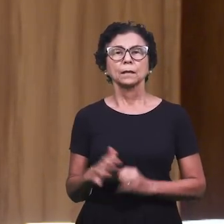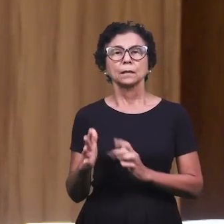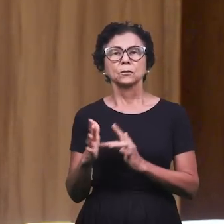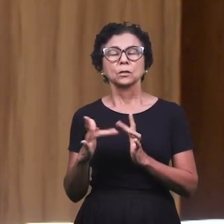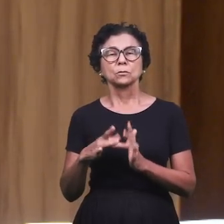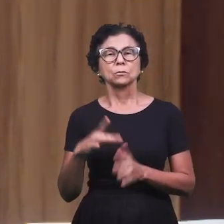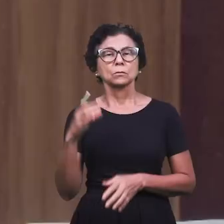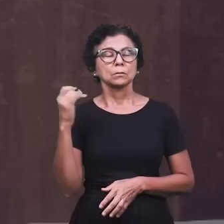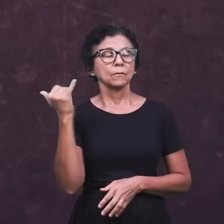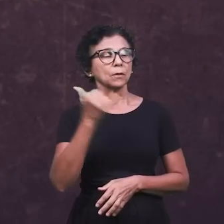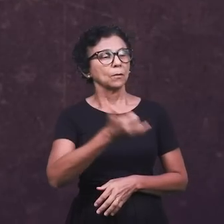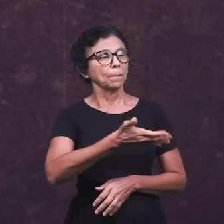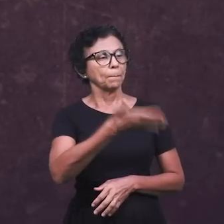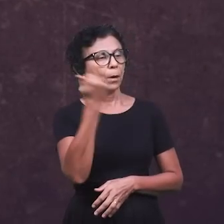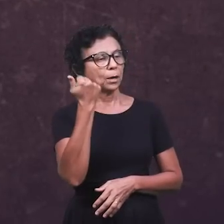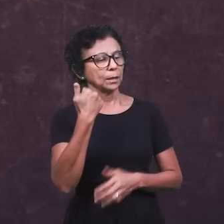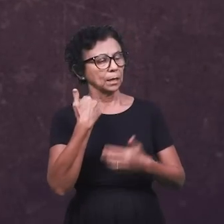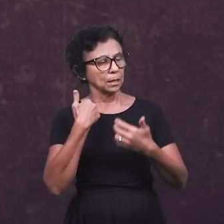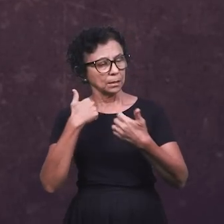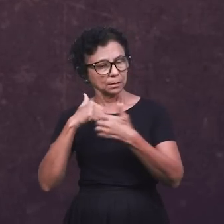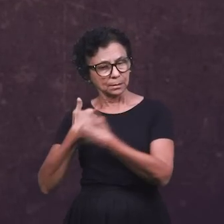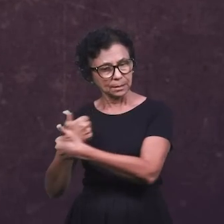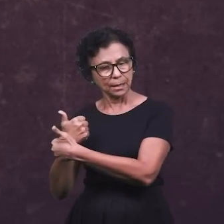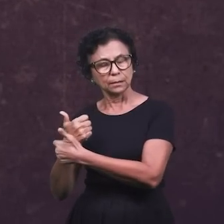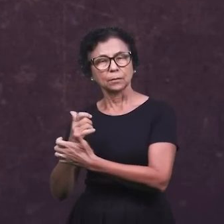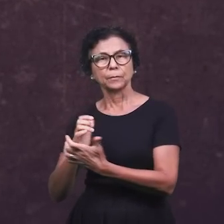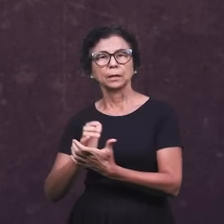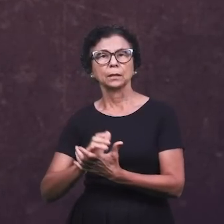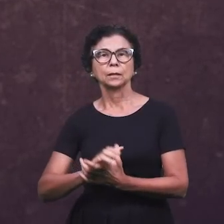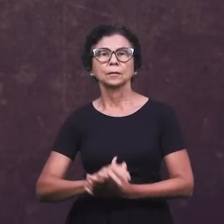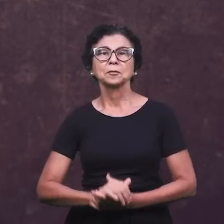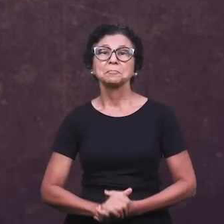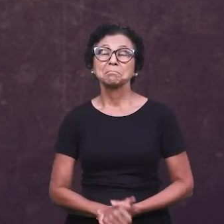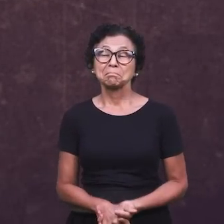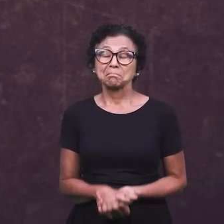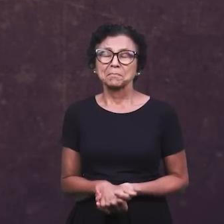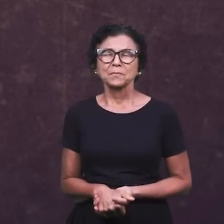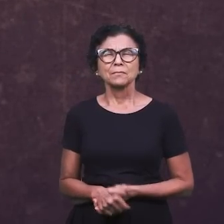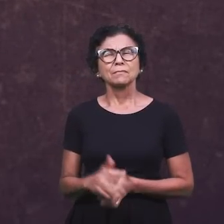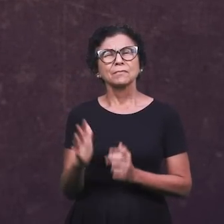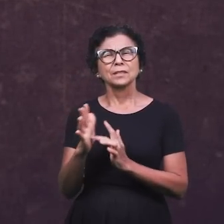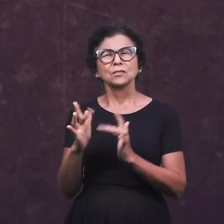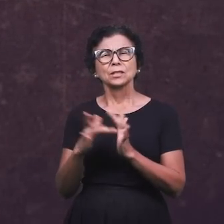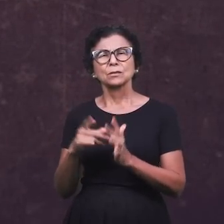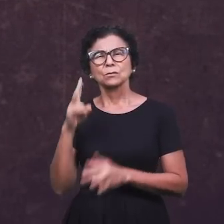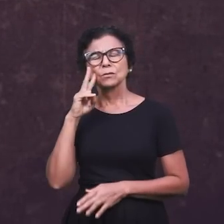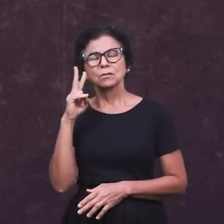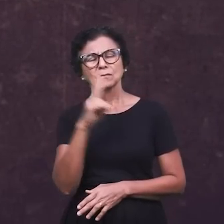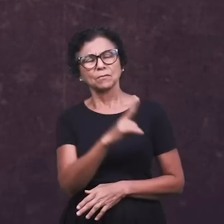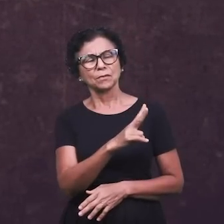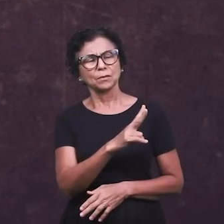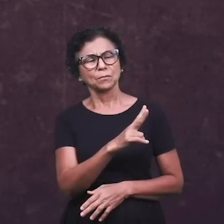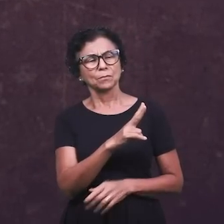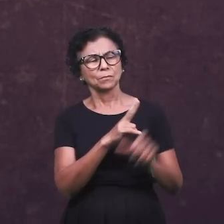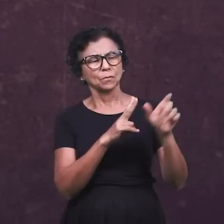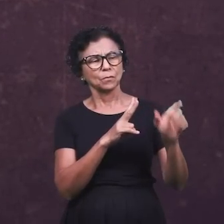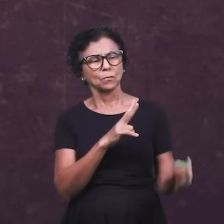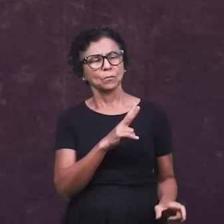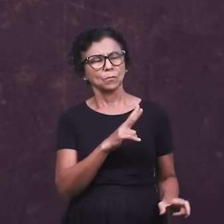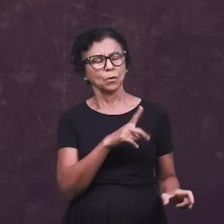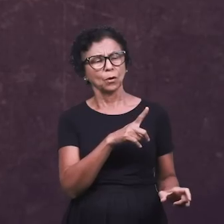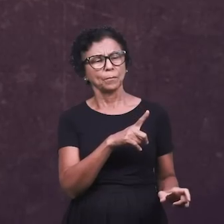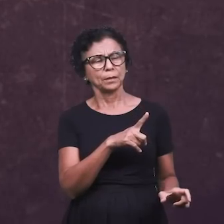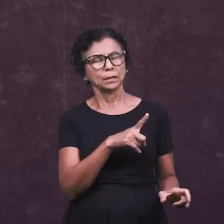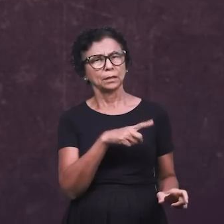9:9, registra que, partindo Jesus dali, viu um homem chamado Mateus sentado na